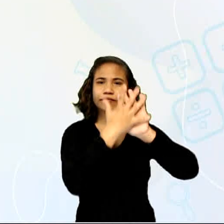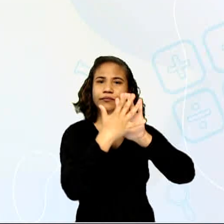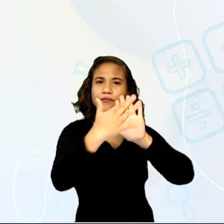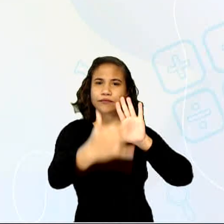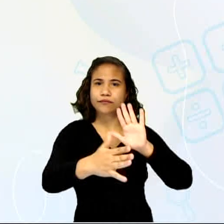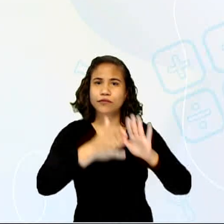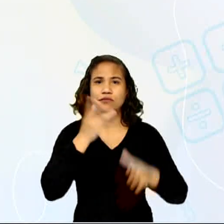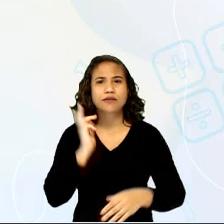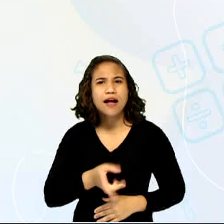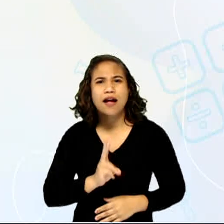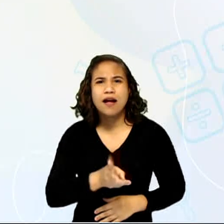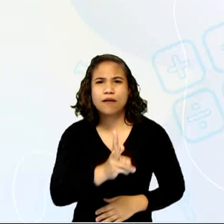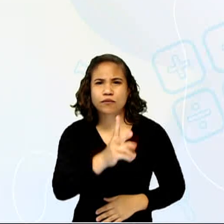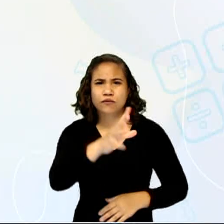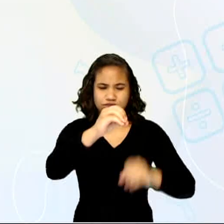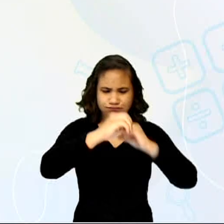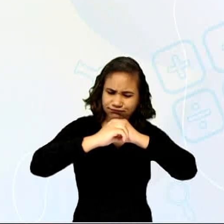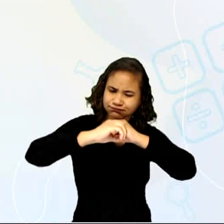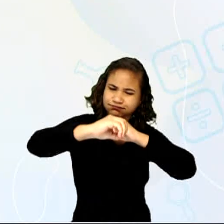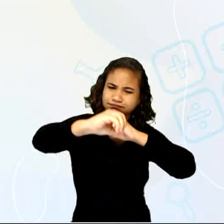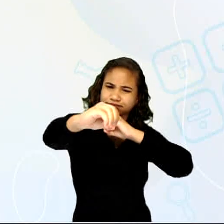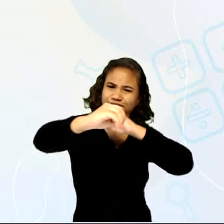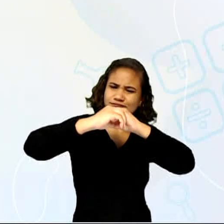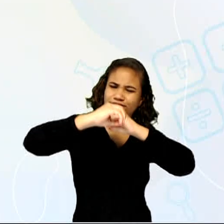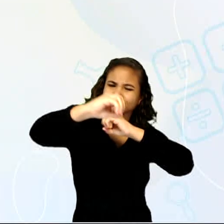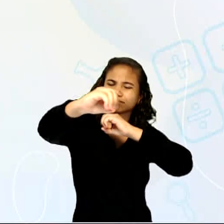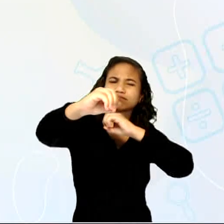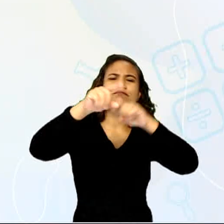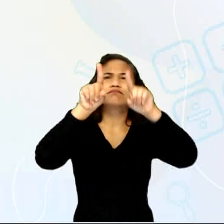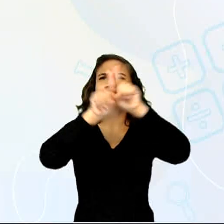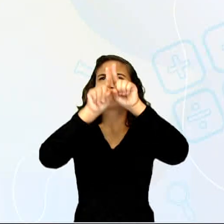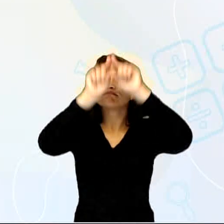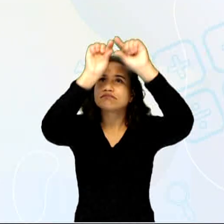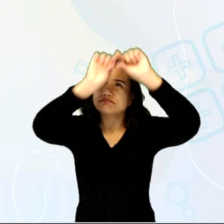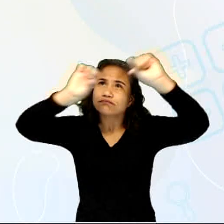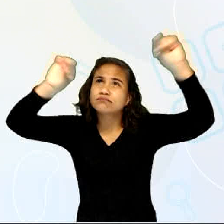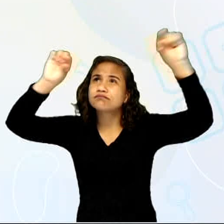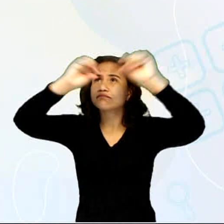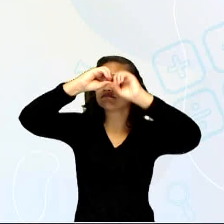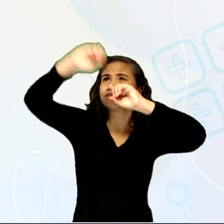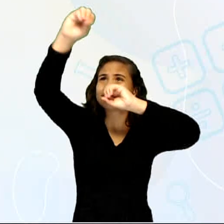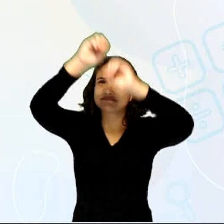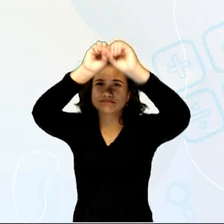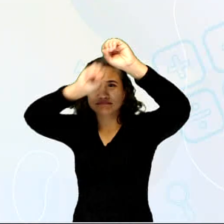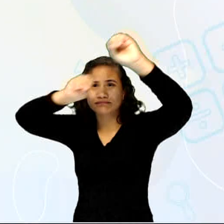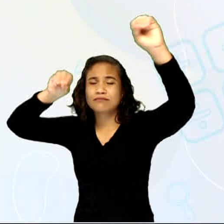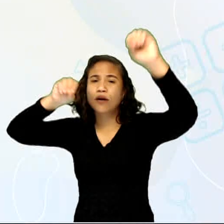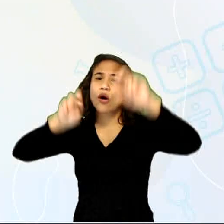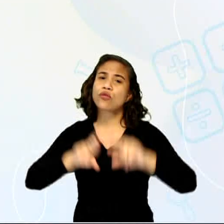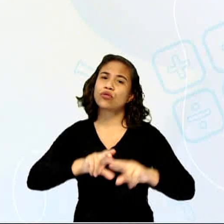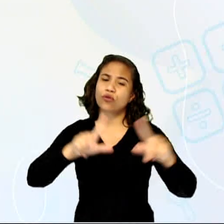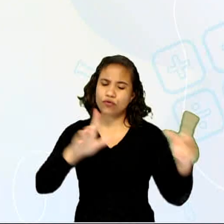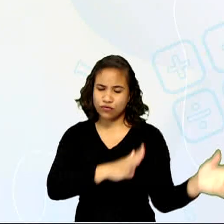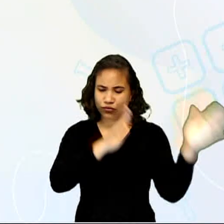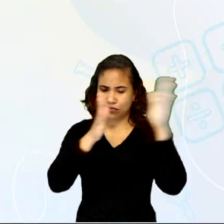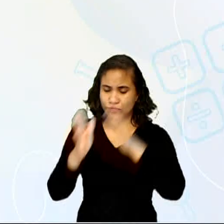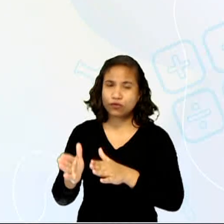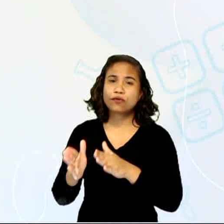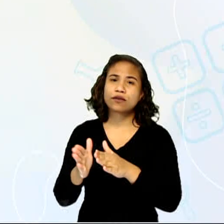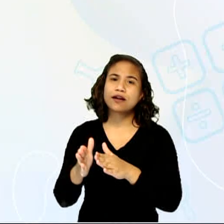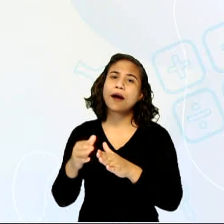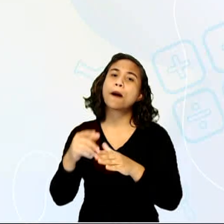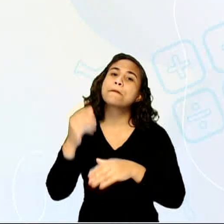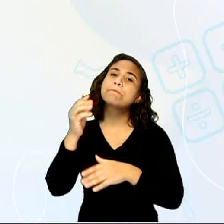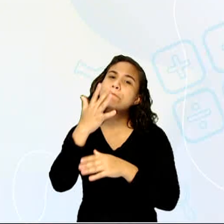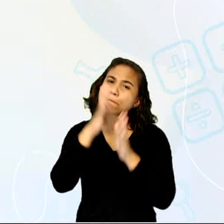faixa onde se encontram as constelações do zodíaco. Ao contrário, as estrelas, o brilho